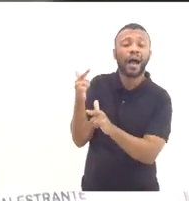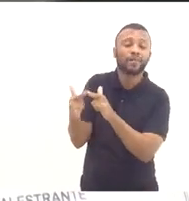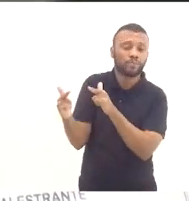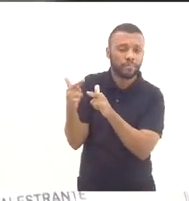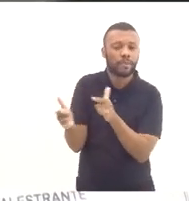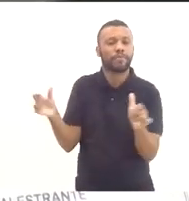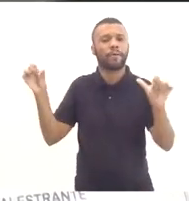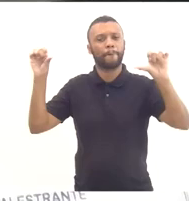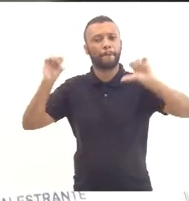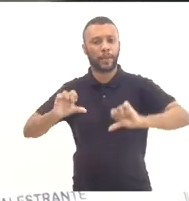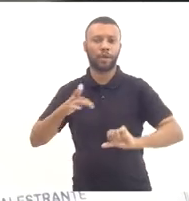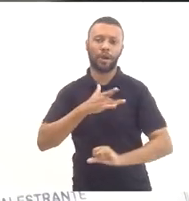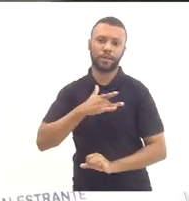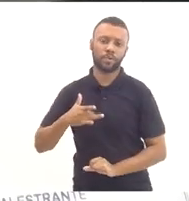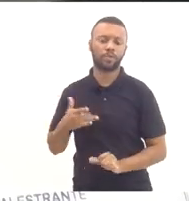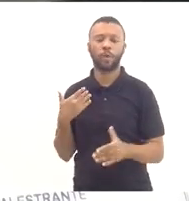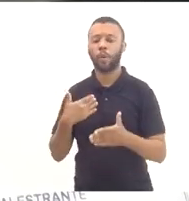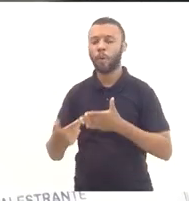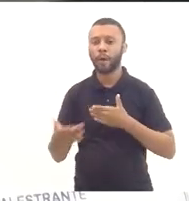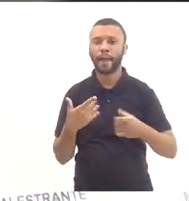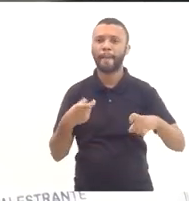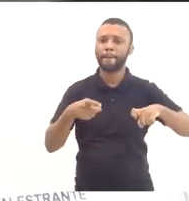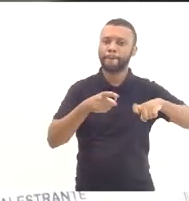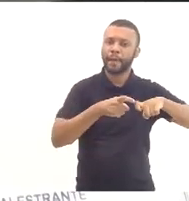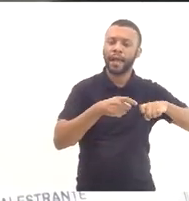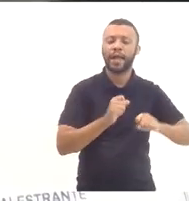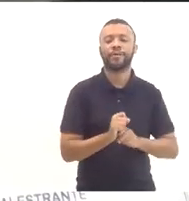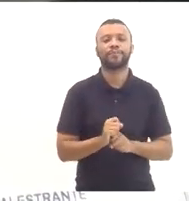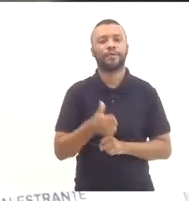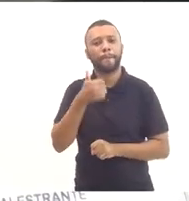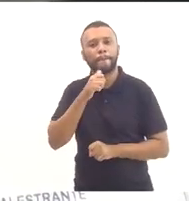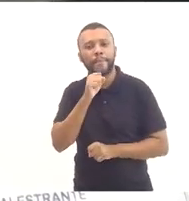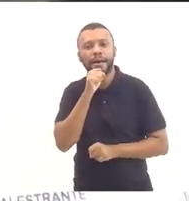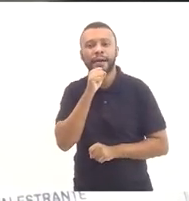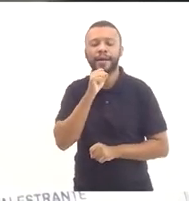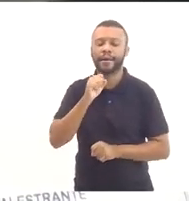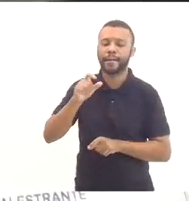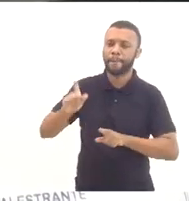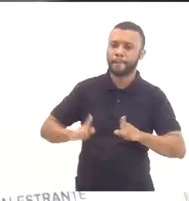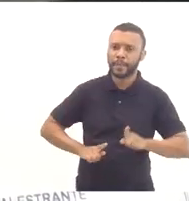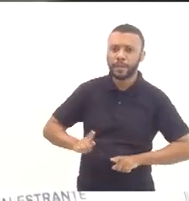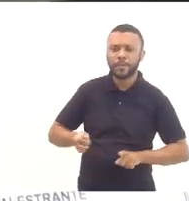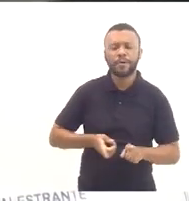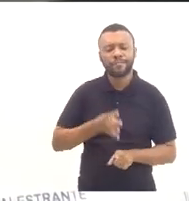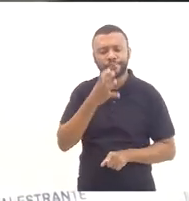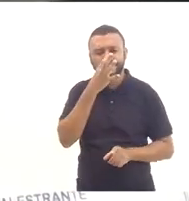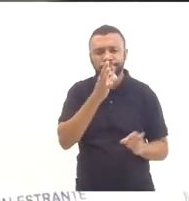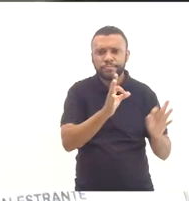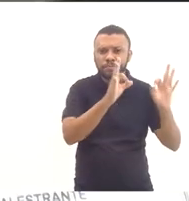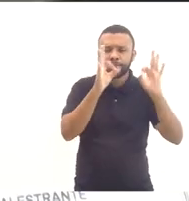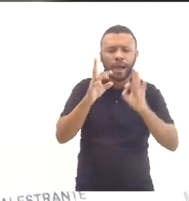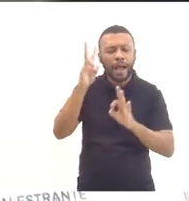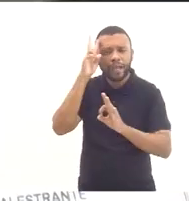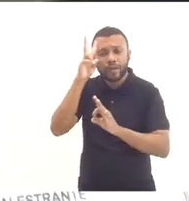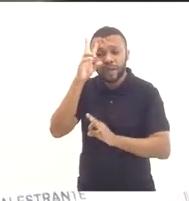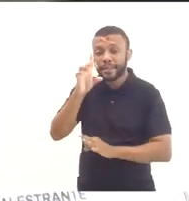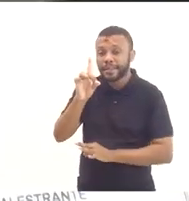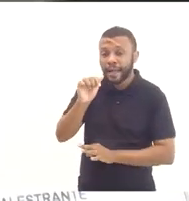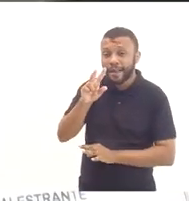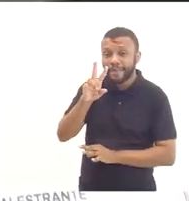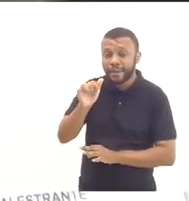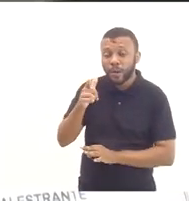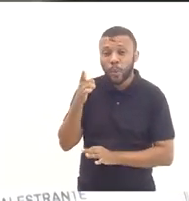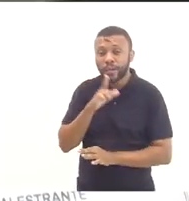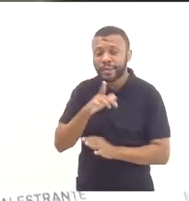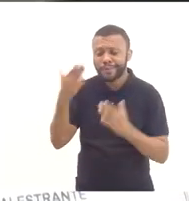mãe pediatra irmão primo tia a ouvir a história do Davi identificar qualquer coisa parecida